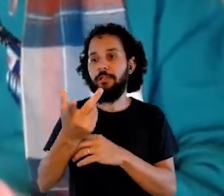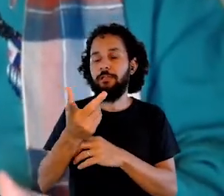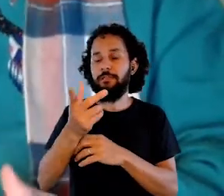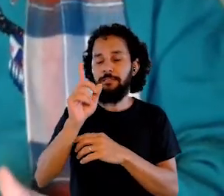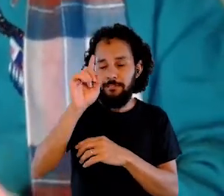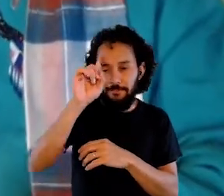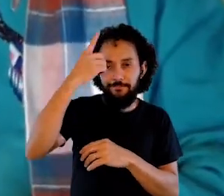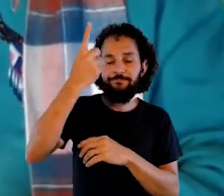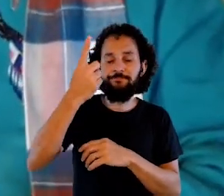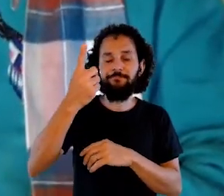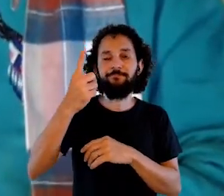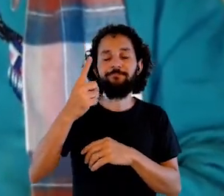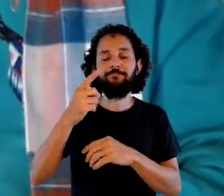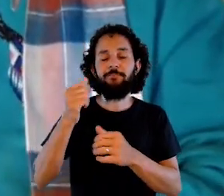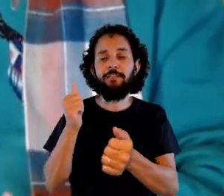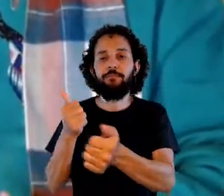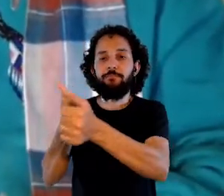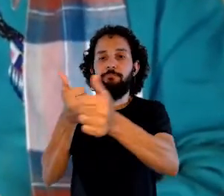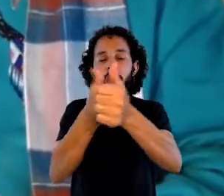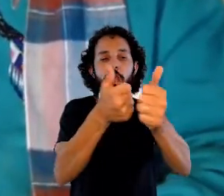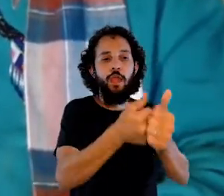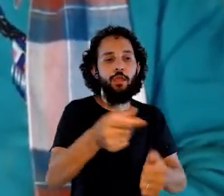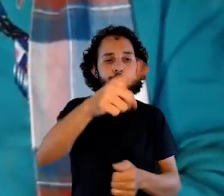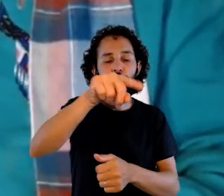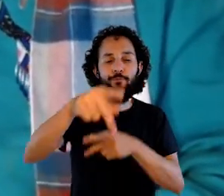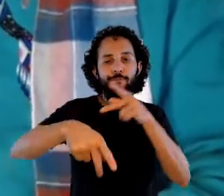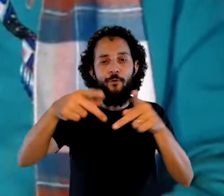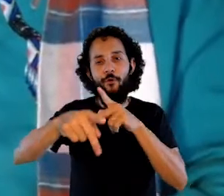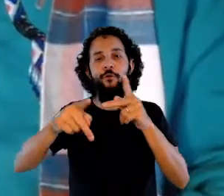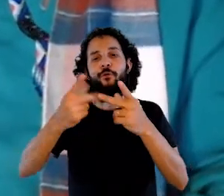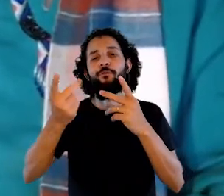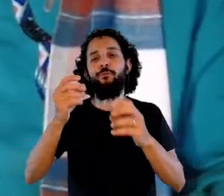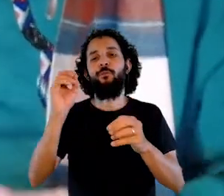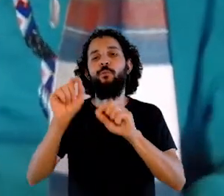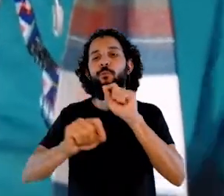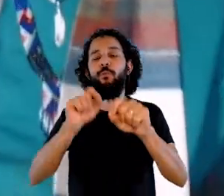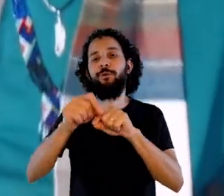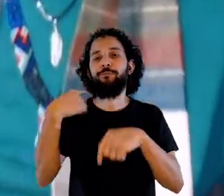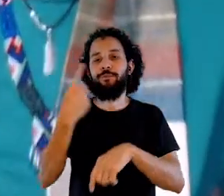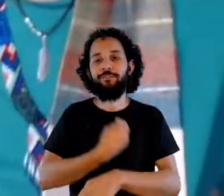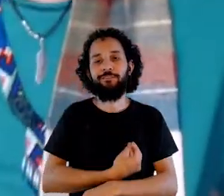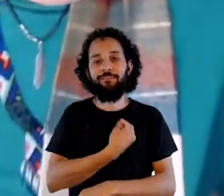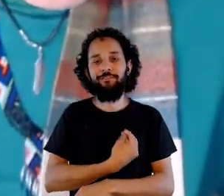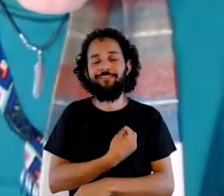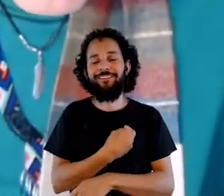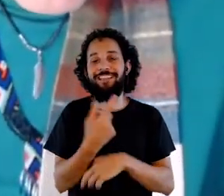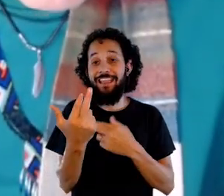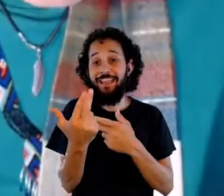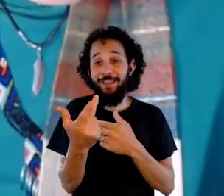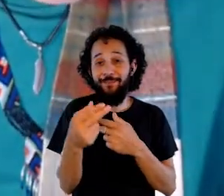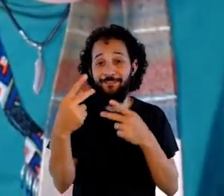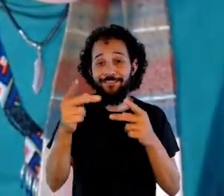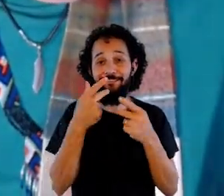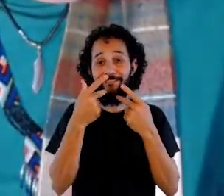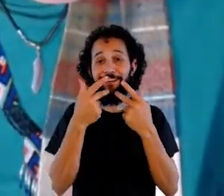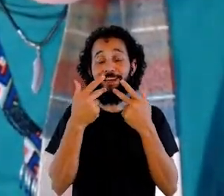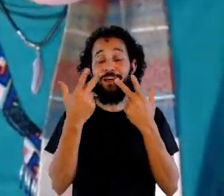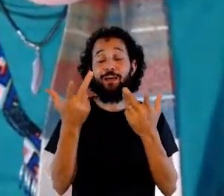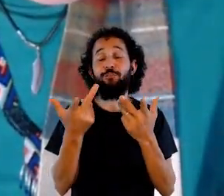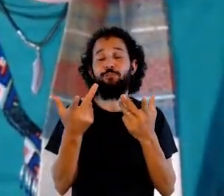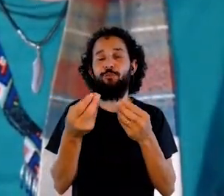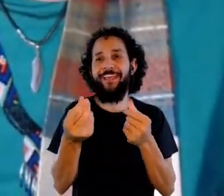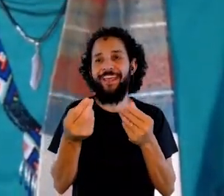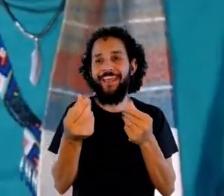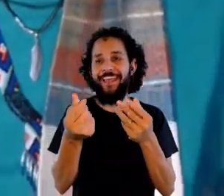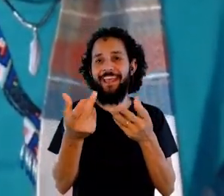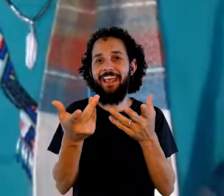público nessa jornada, né, de tornar a nossa vida, como você falou hoje, pelo menos hoje melhor do que